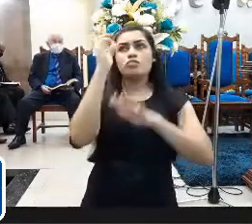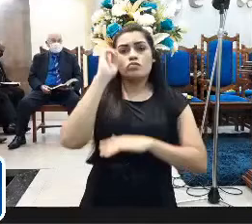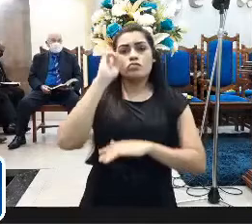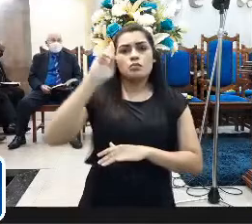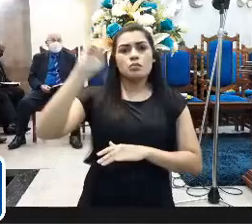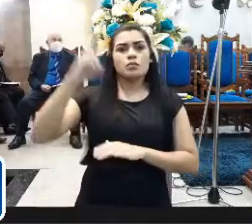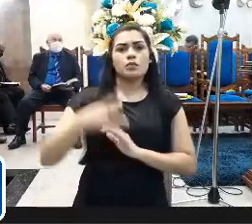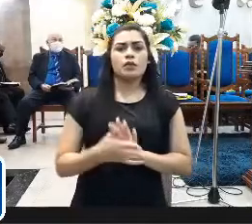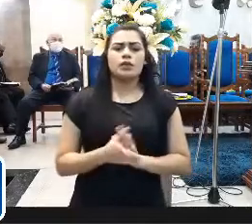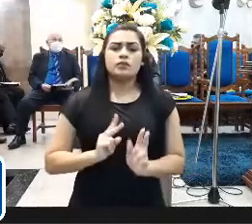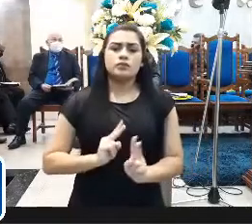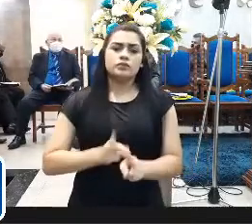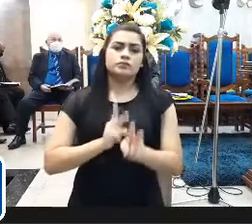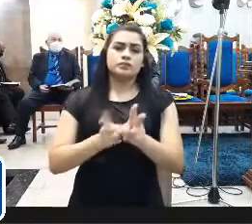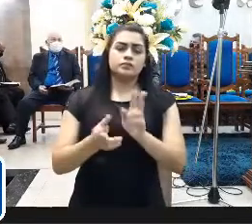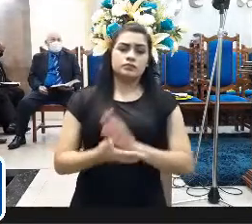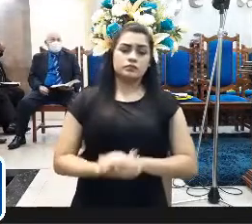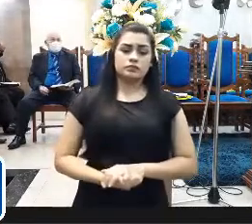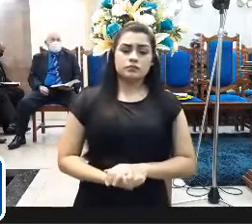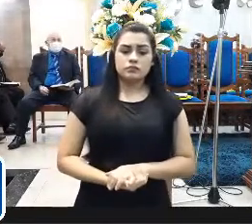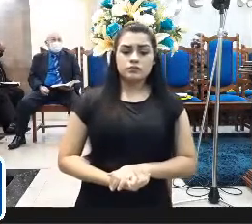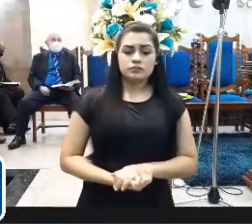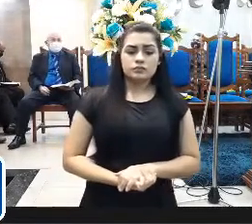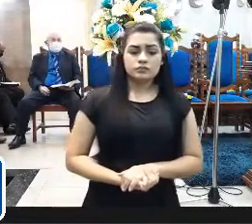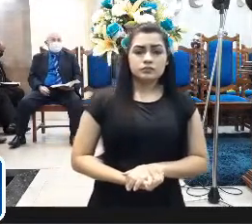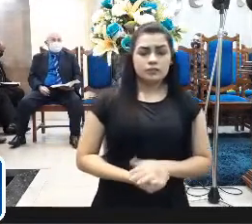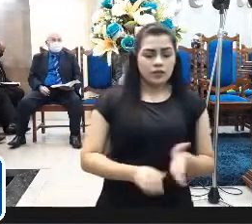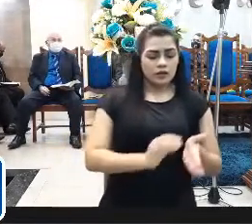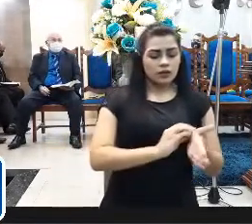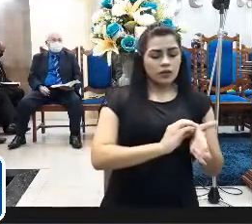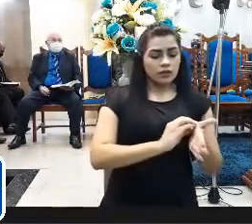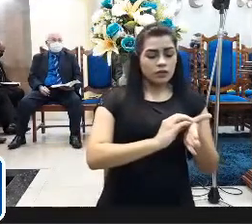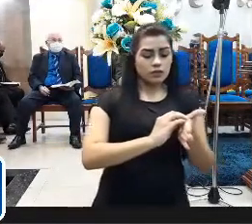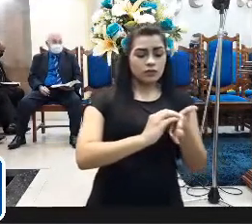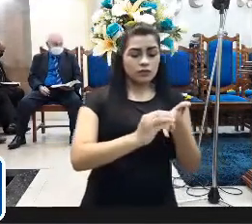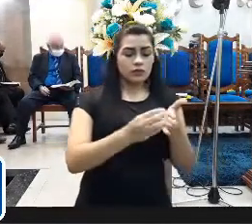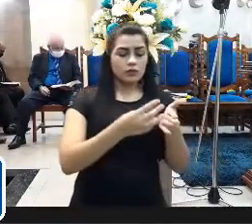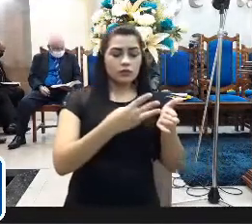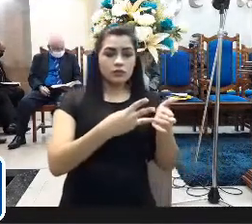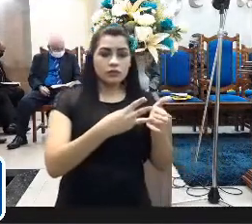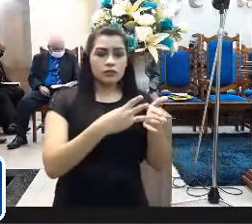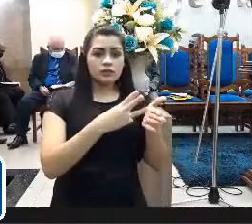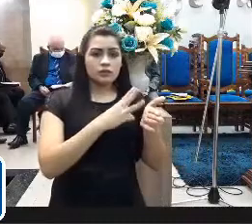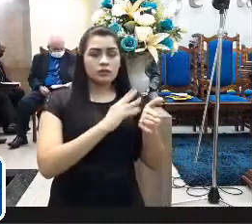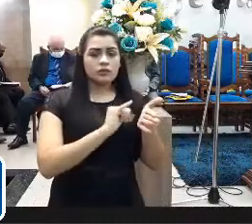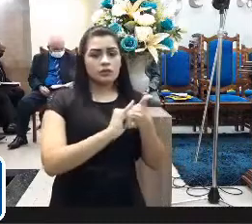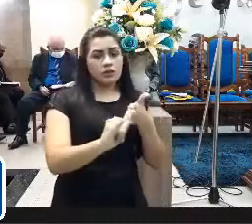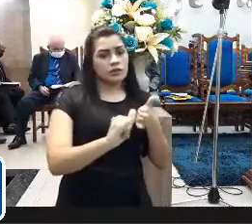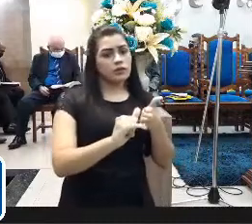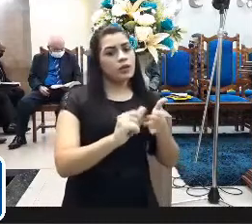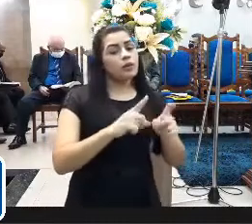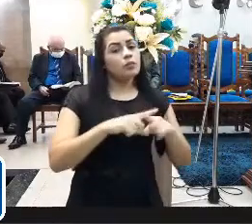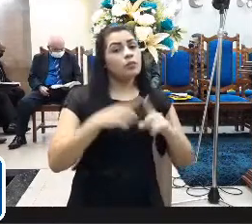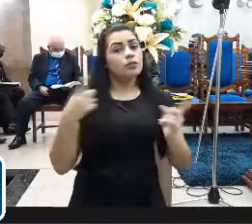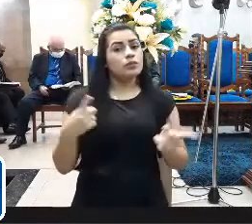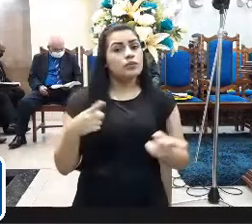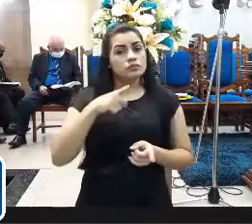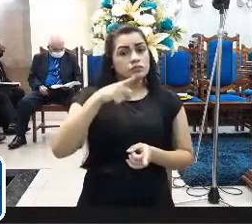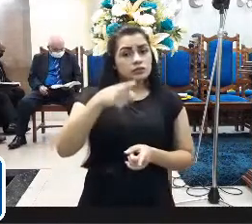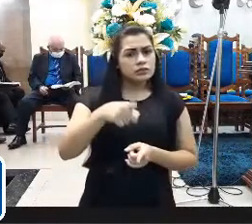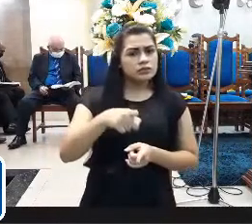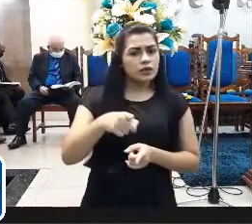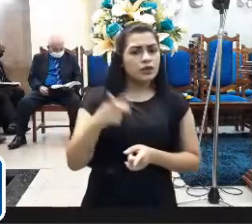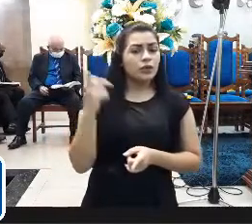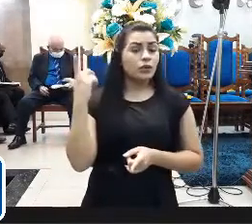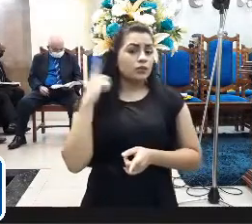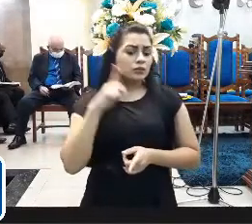nome de Jesus para sempre. Aí ele vai dizer no versículo 13, agora, para você vencer esta caminhada, para